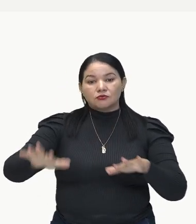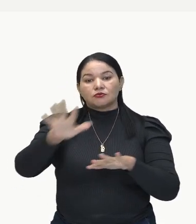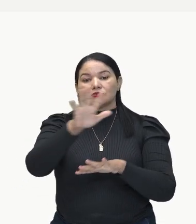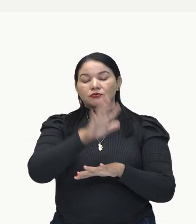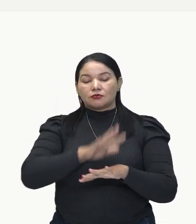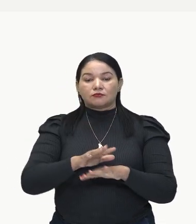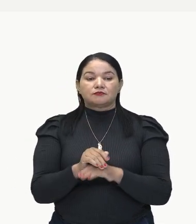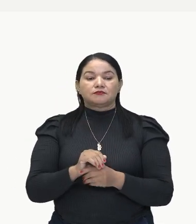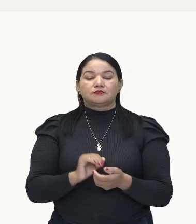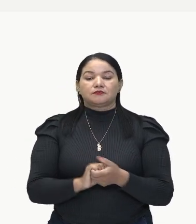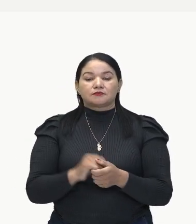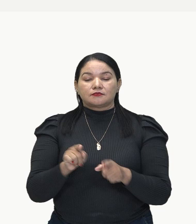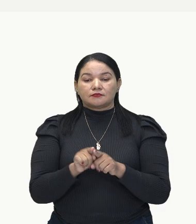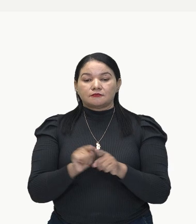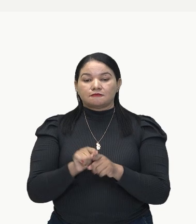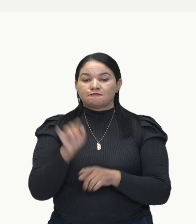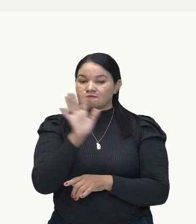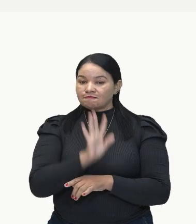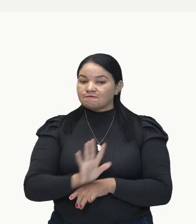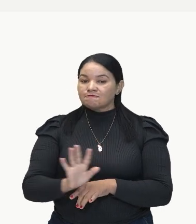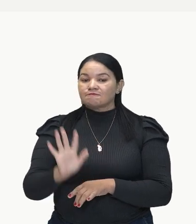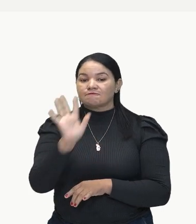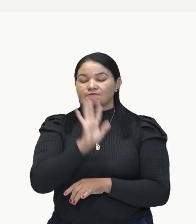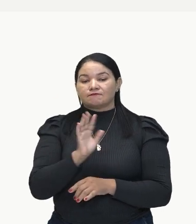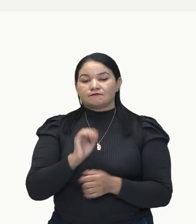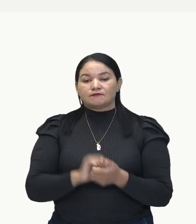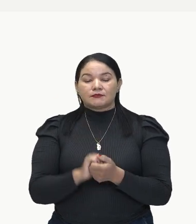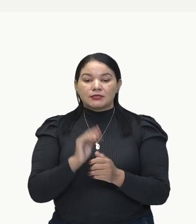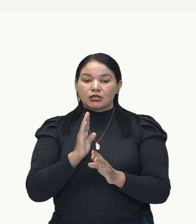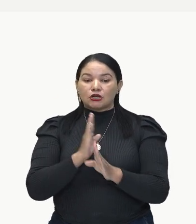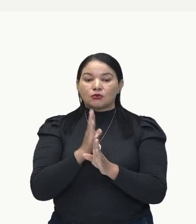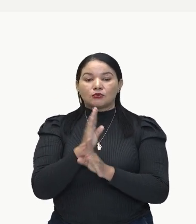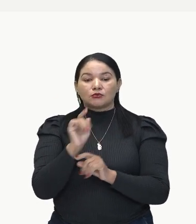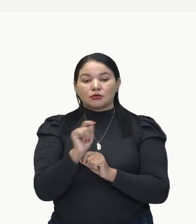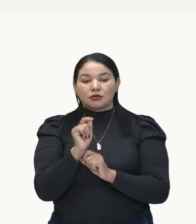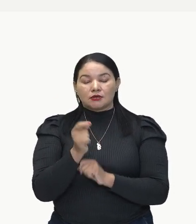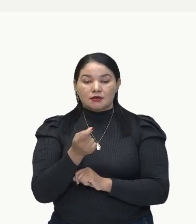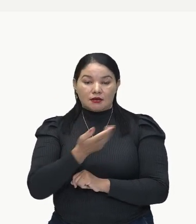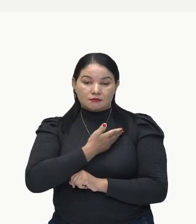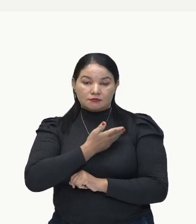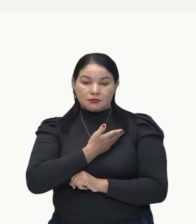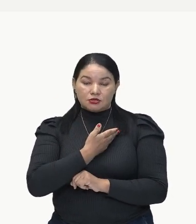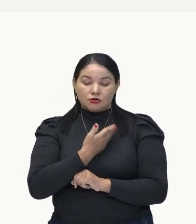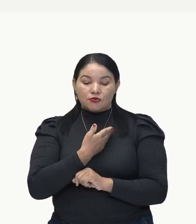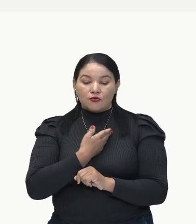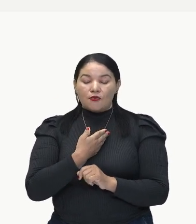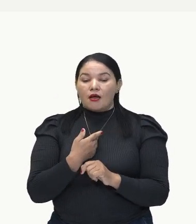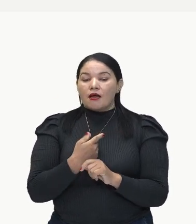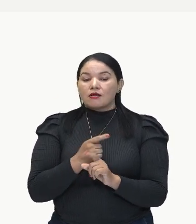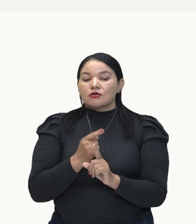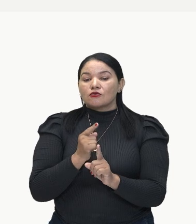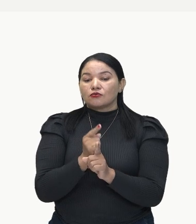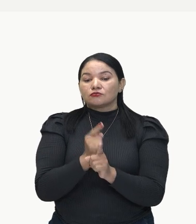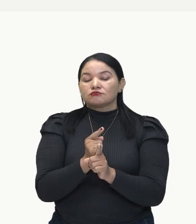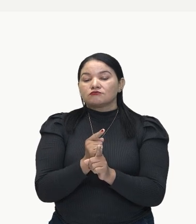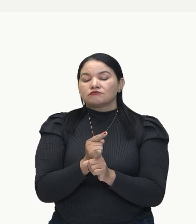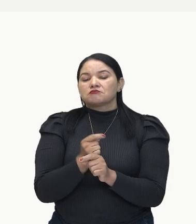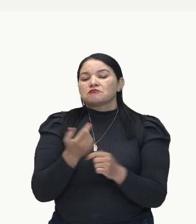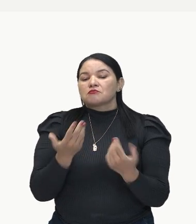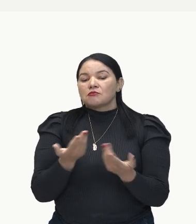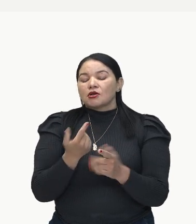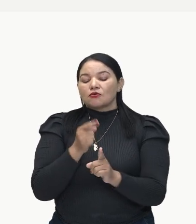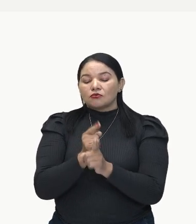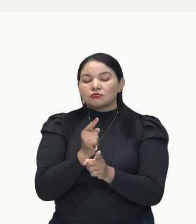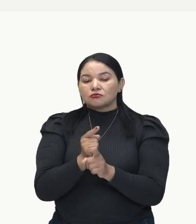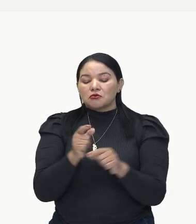Então, olha lá, exemplos, encontramos nossos amigos. Só que você encontrou esses amigos em qualquer